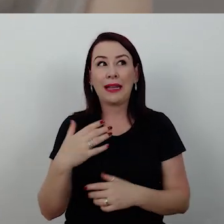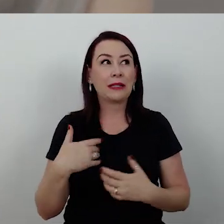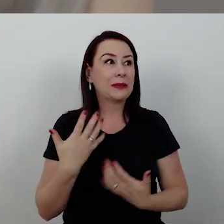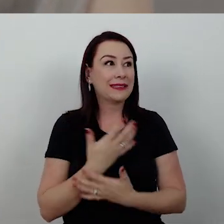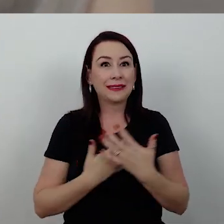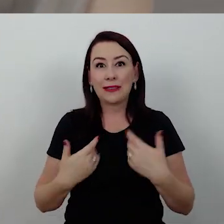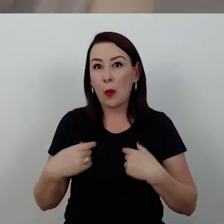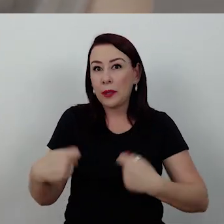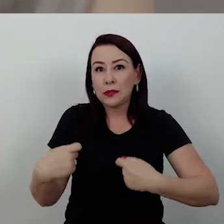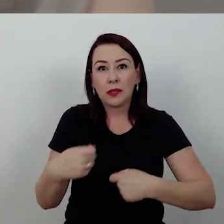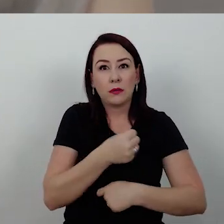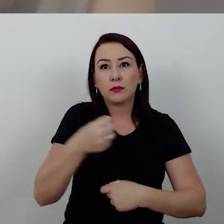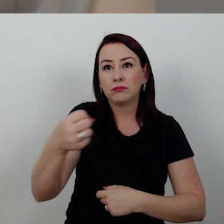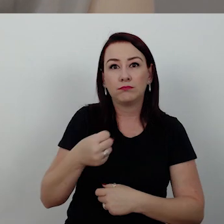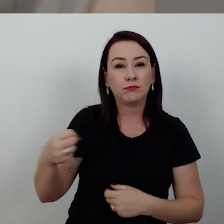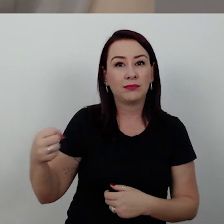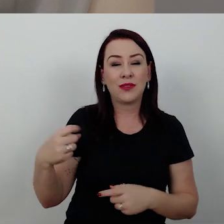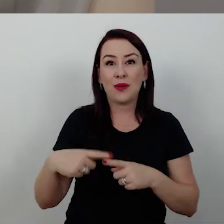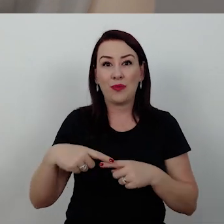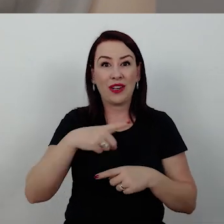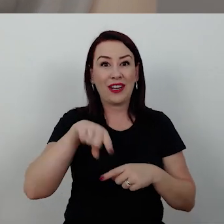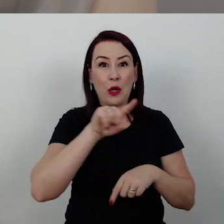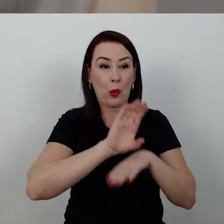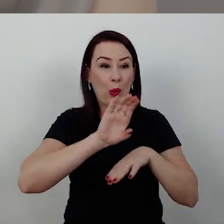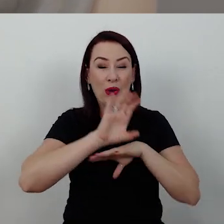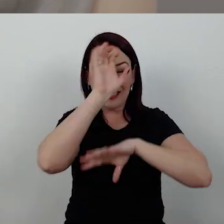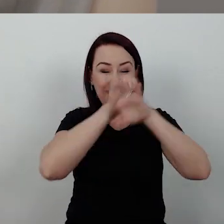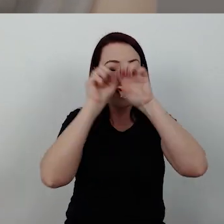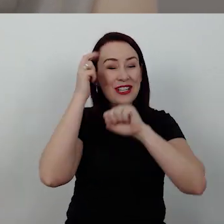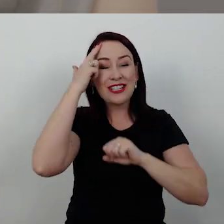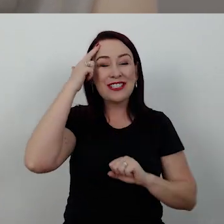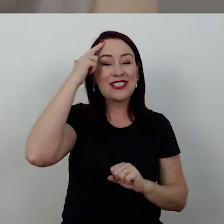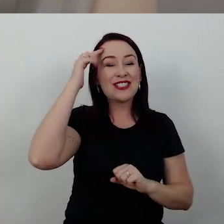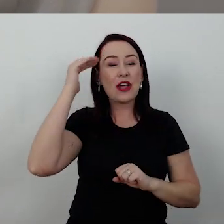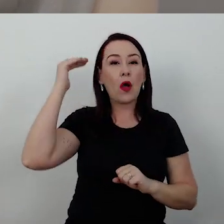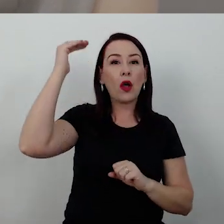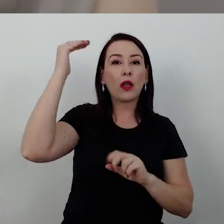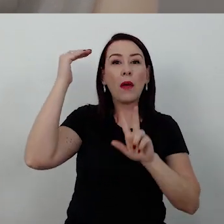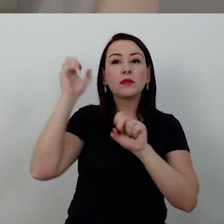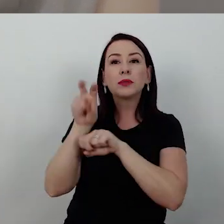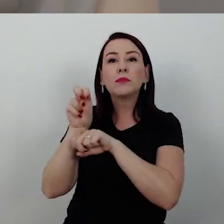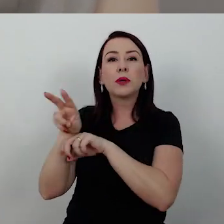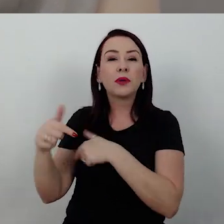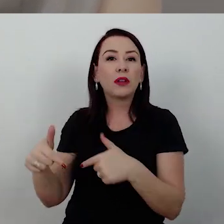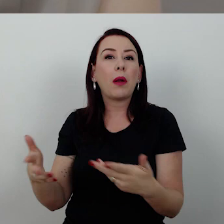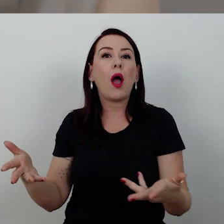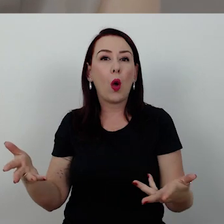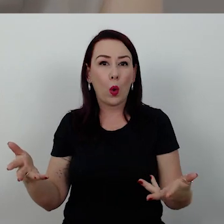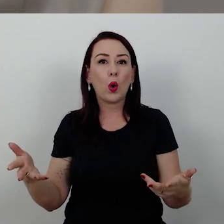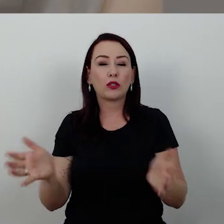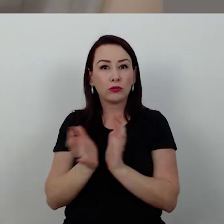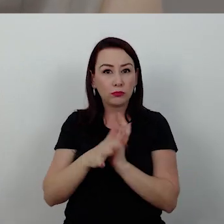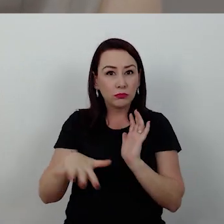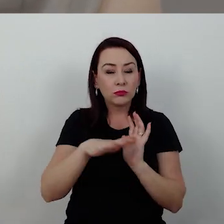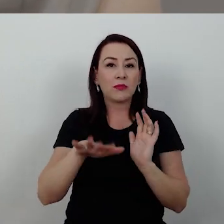que a gente faz? A gente está vendendo um sonho aqui que não escoa dentro de uma cadeia